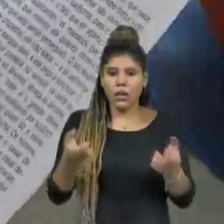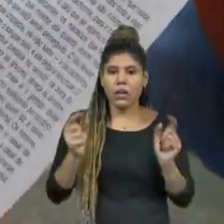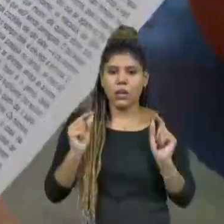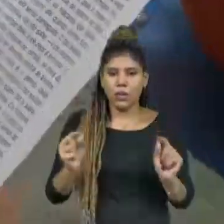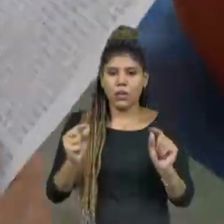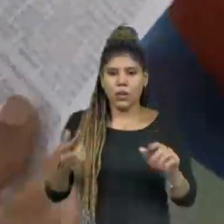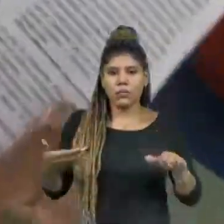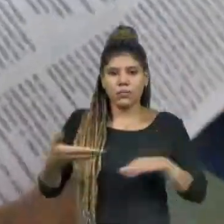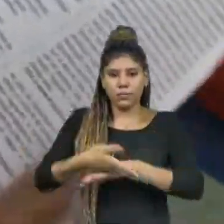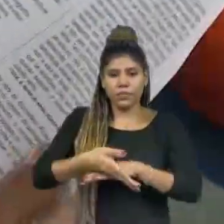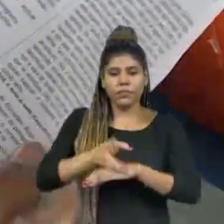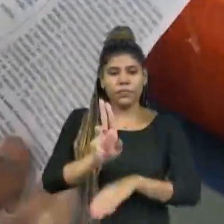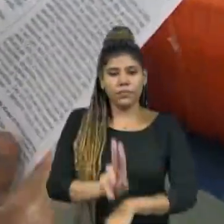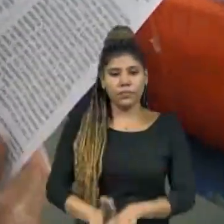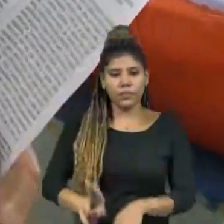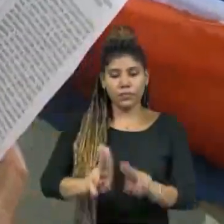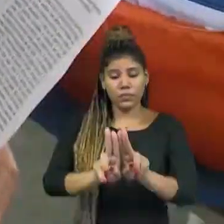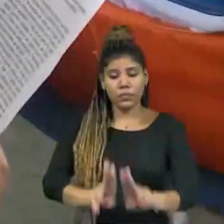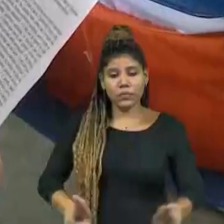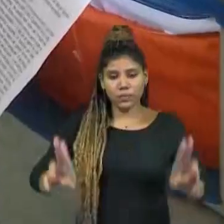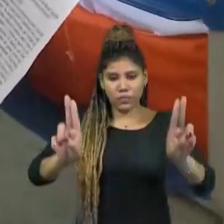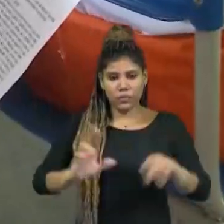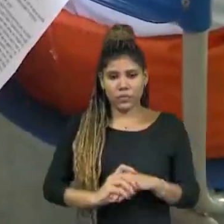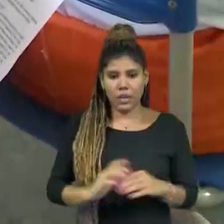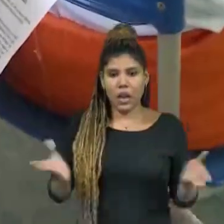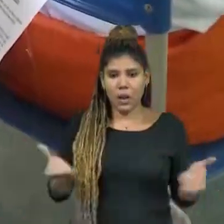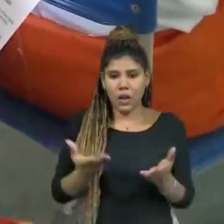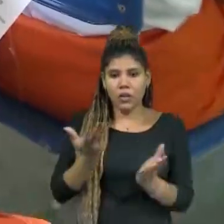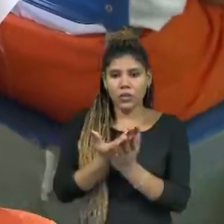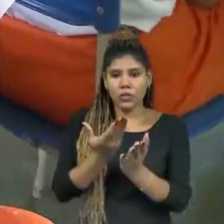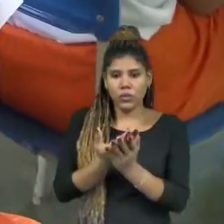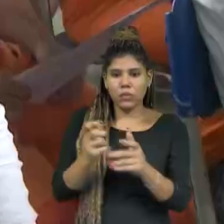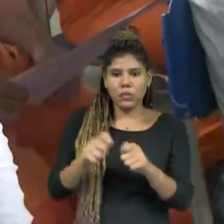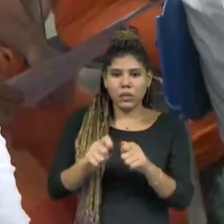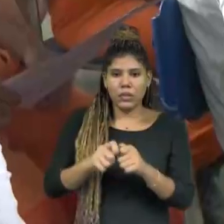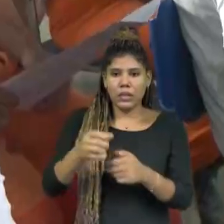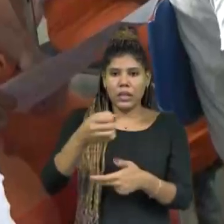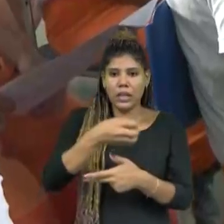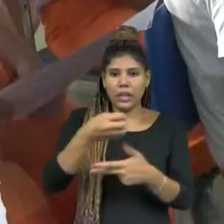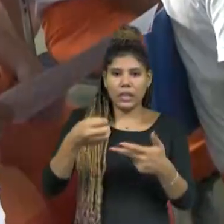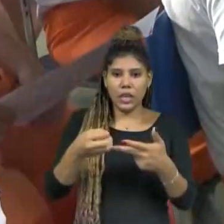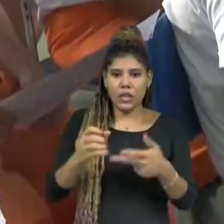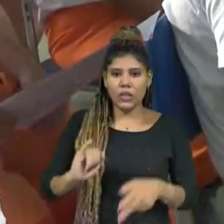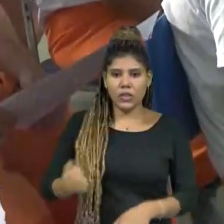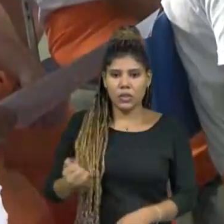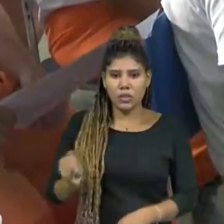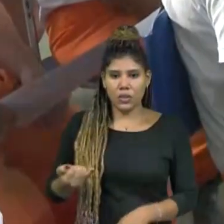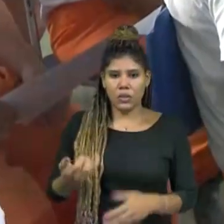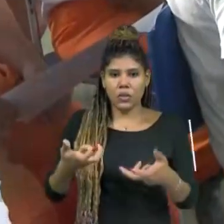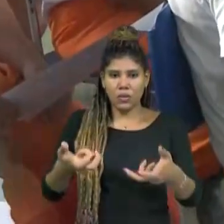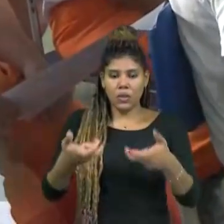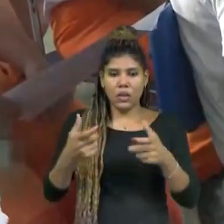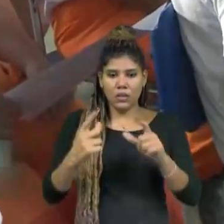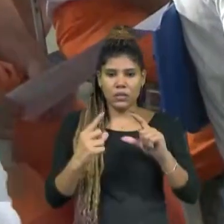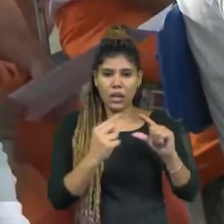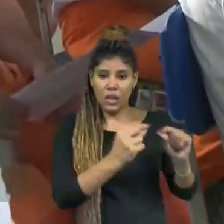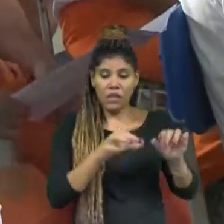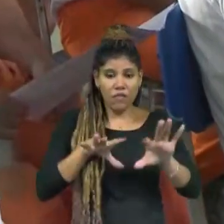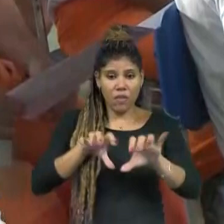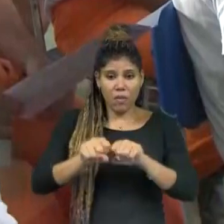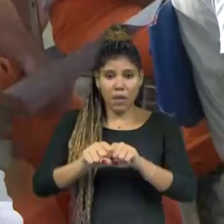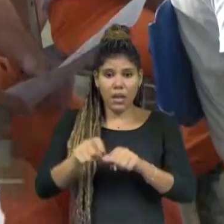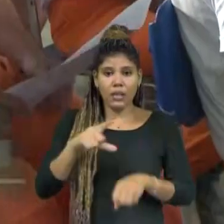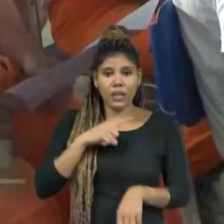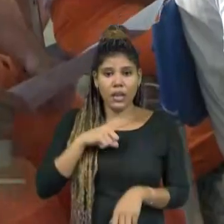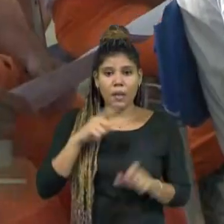universidade. Ele se prepara para participar do Exame Nacional do Ensino Médio em janeiro. Sair daqui, né, e se formar, né, ter uma chance já